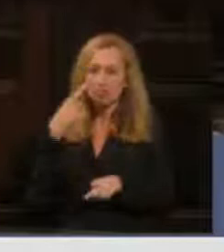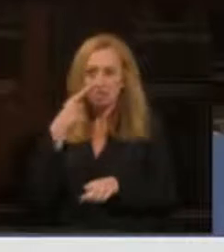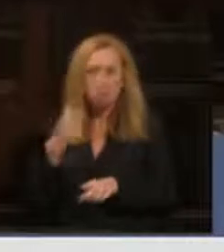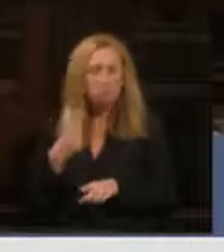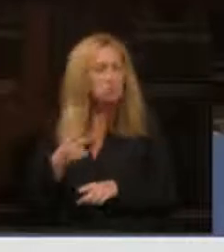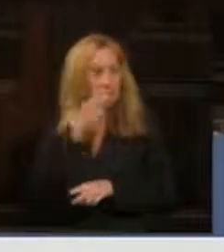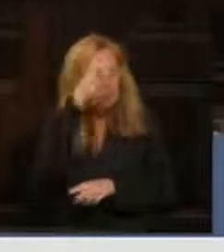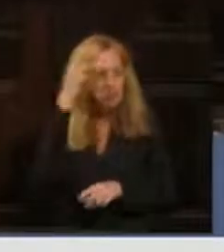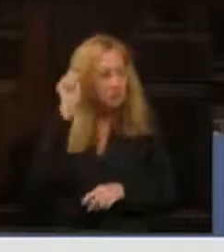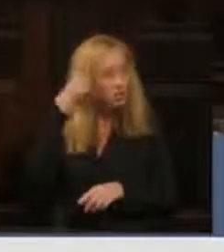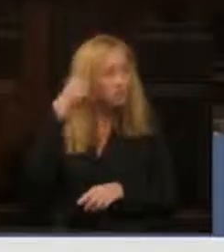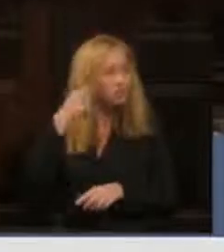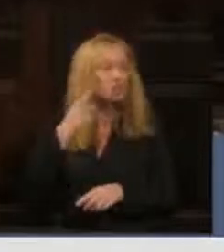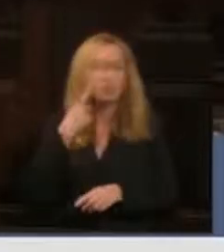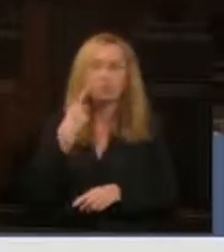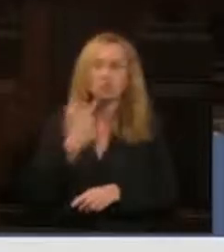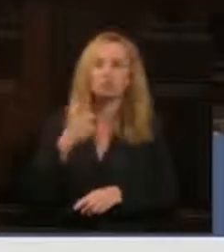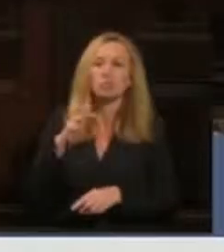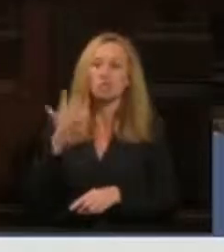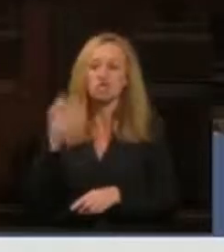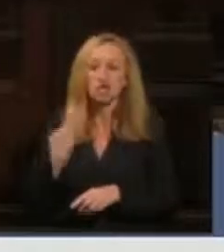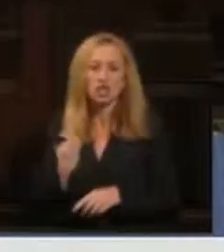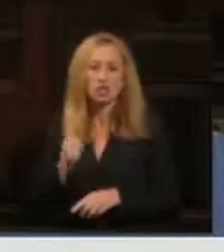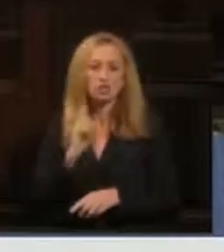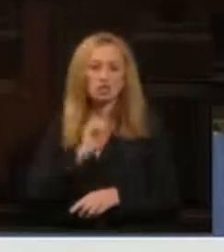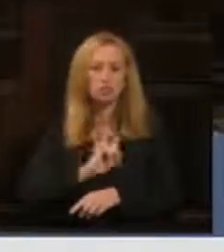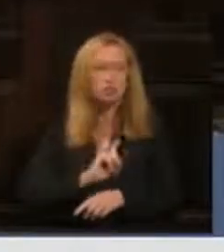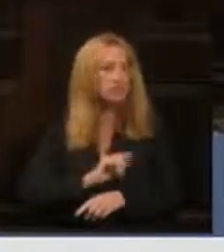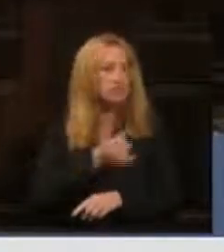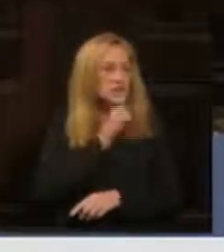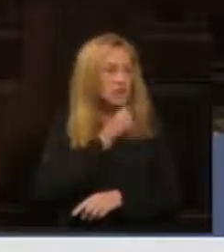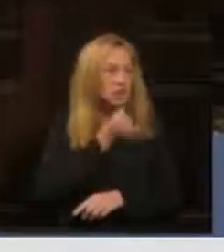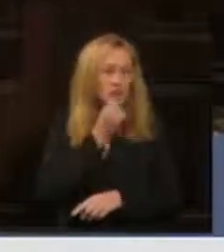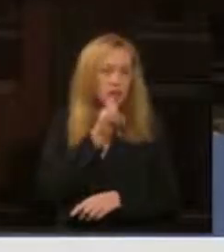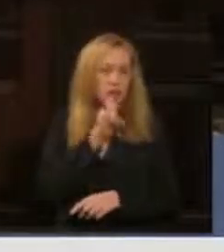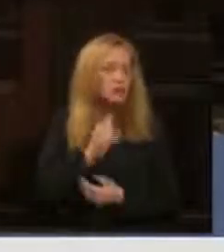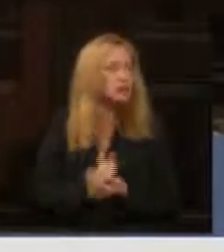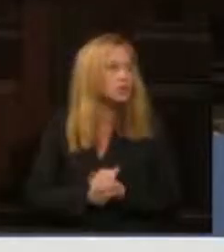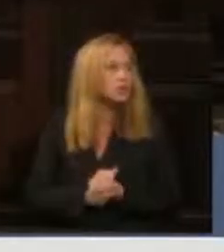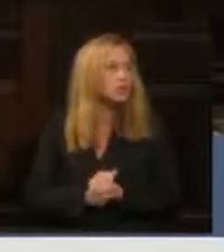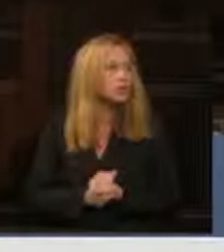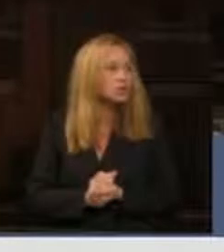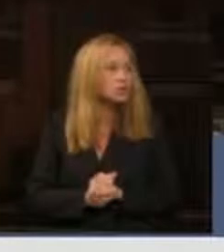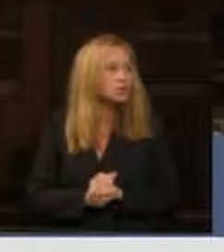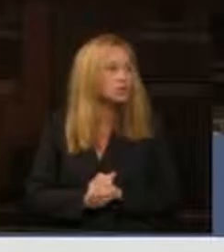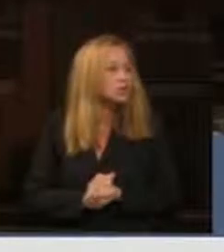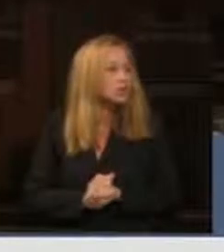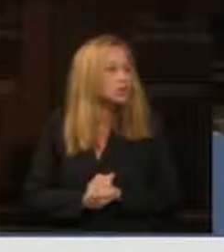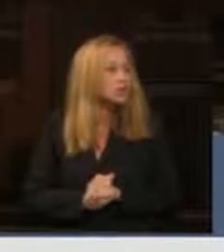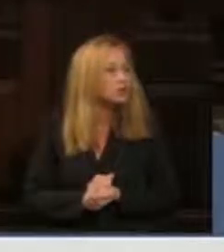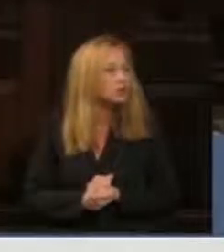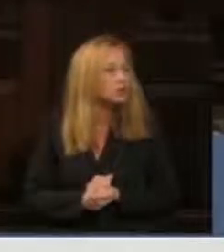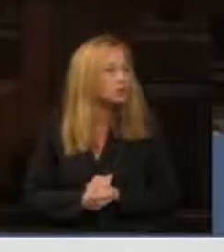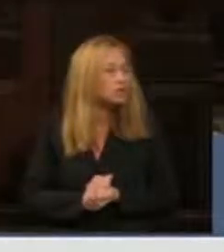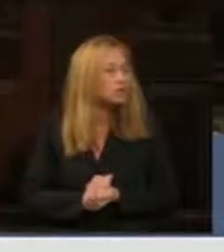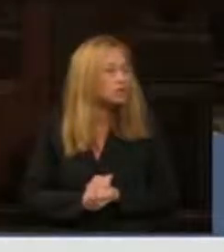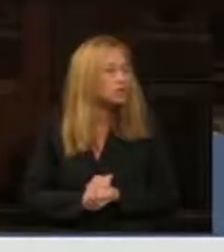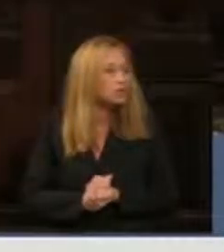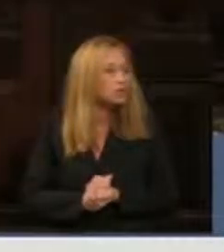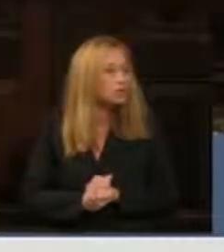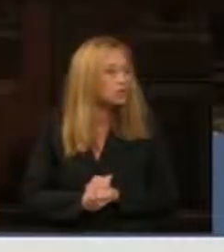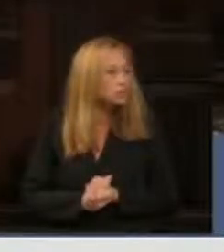para a Baixada Fluminense, por exemplo, parte da região metropolitana do nosso estado, parte dela